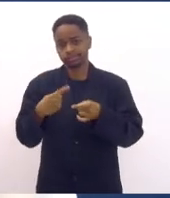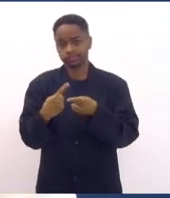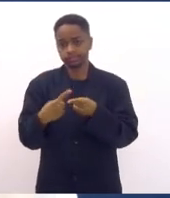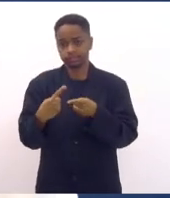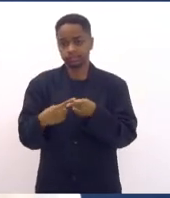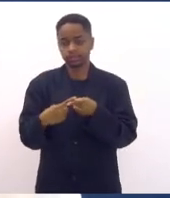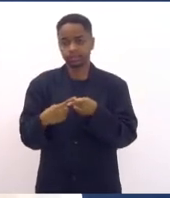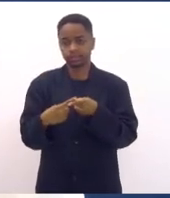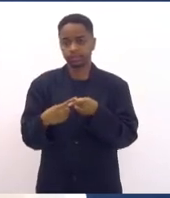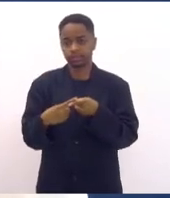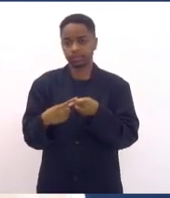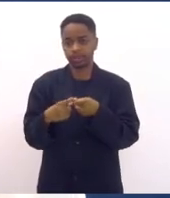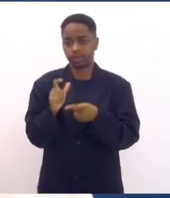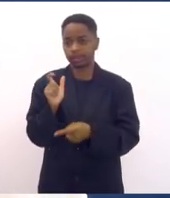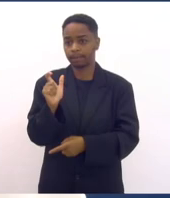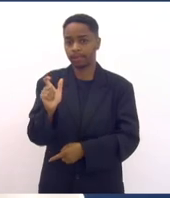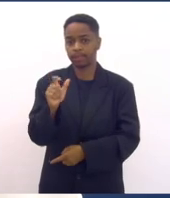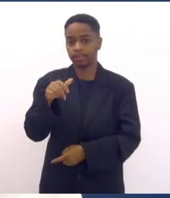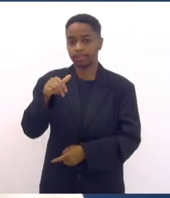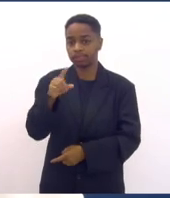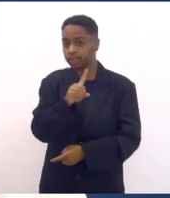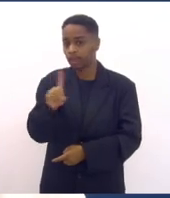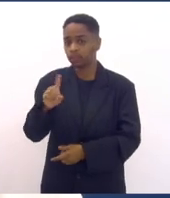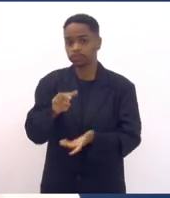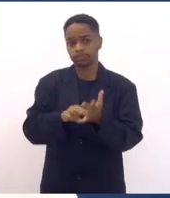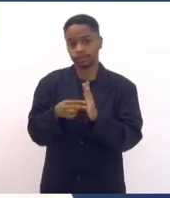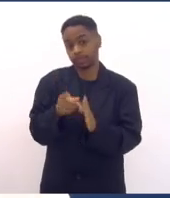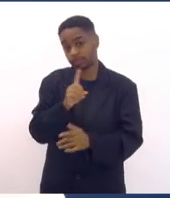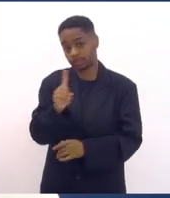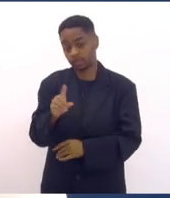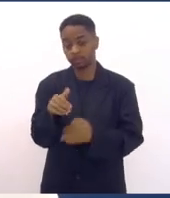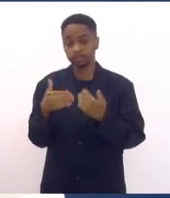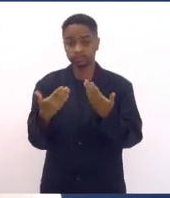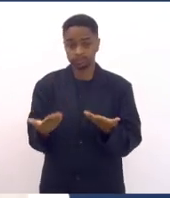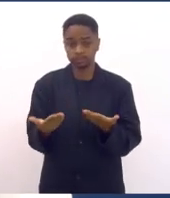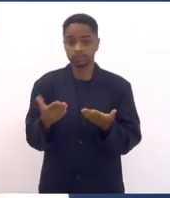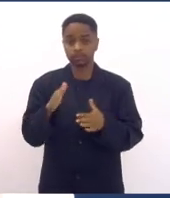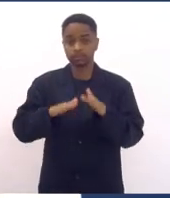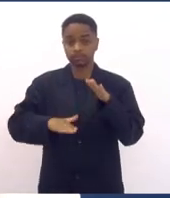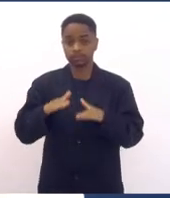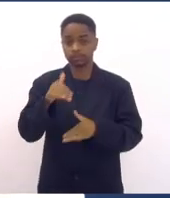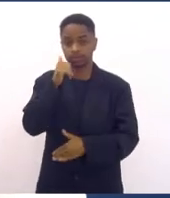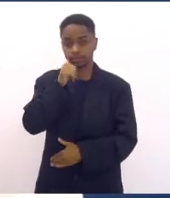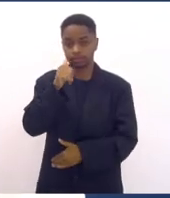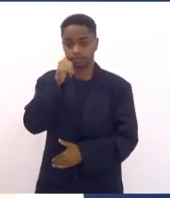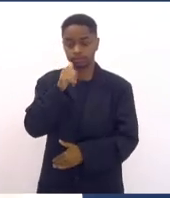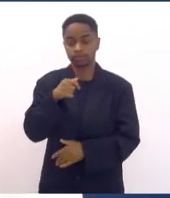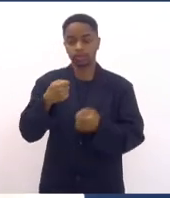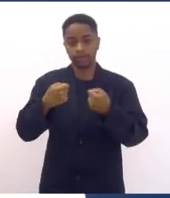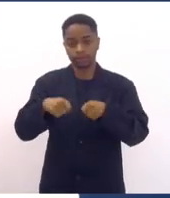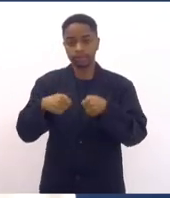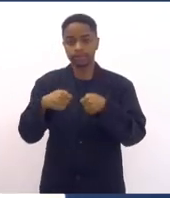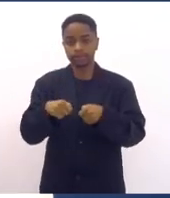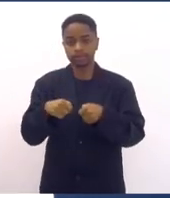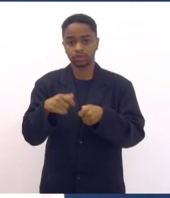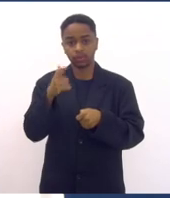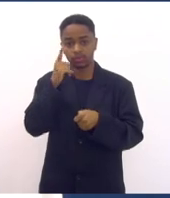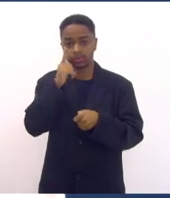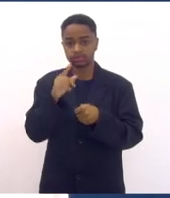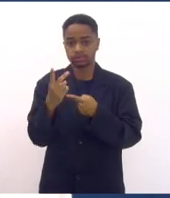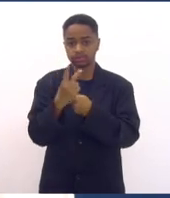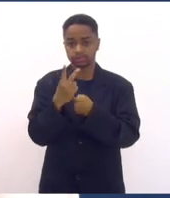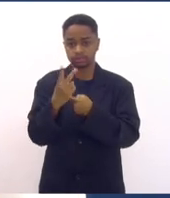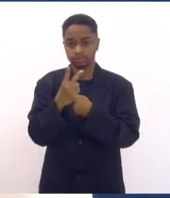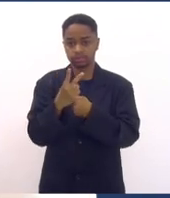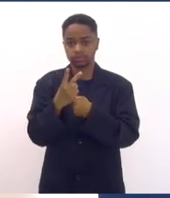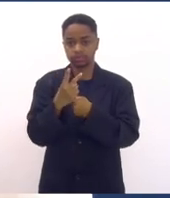porque a palavra não significa não então ah e muito muitas vezes a mulher precisa ter condições de se defender quando não